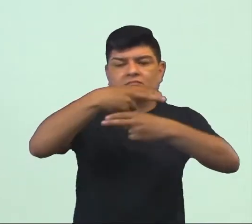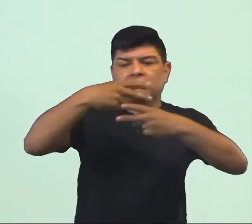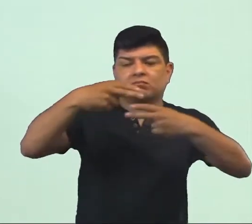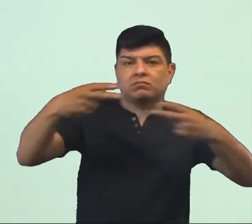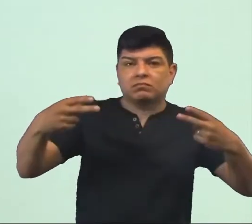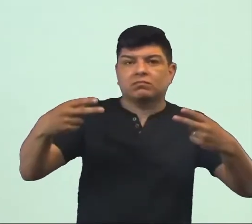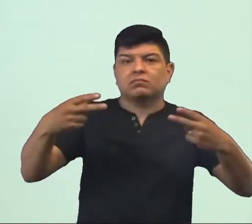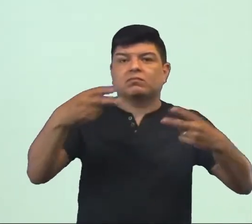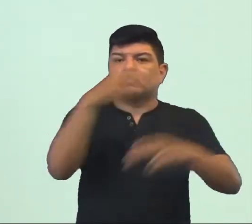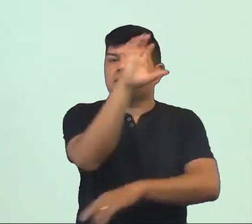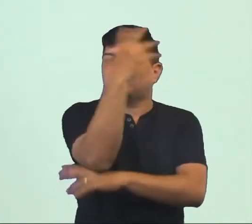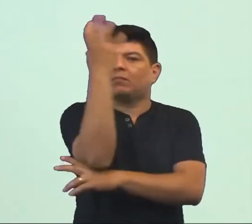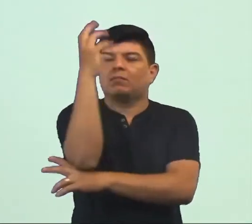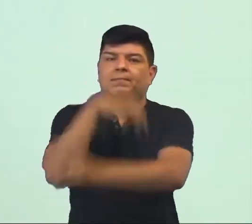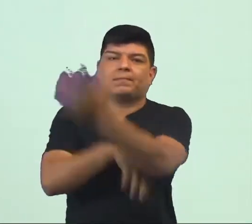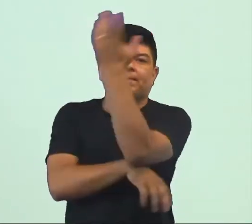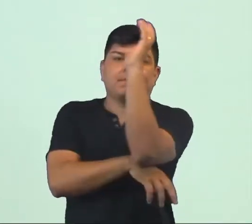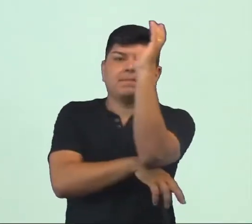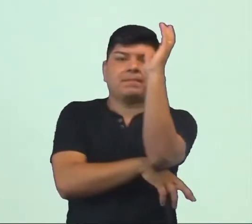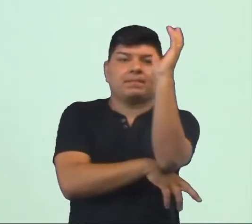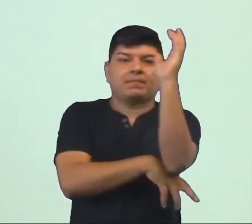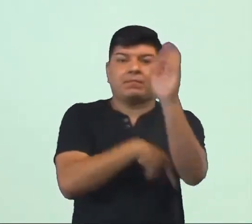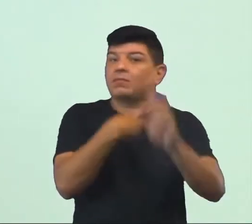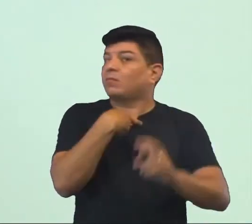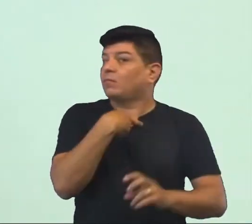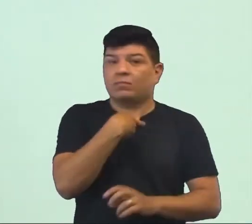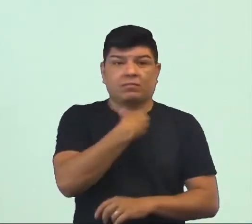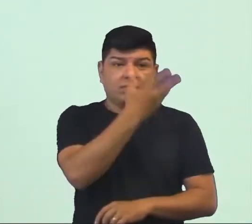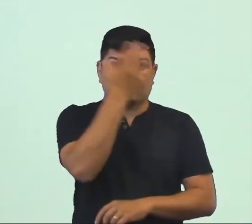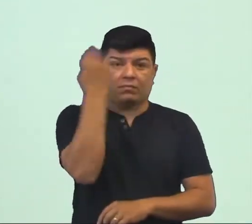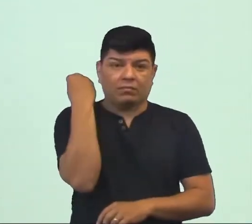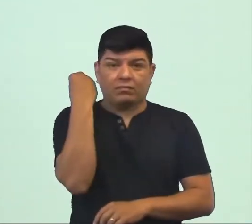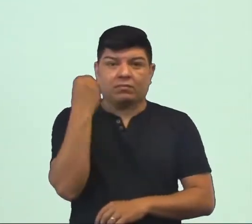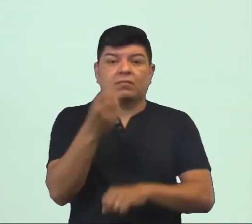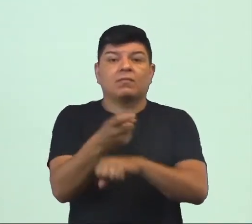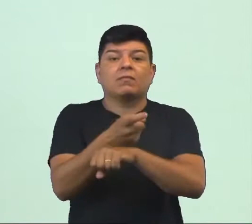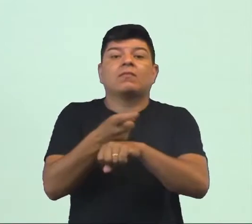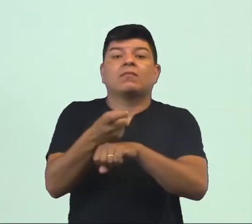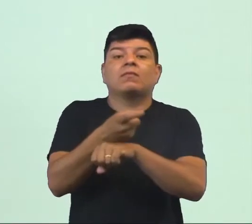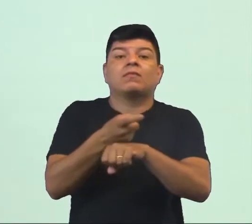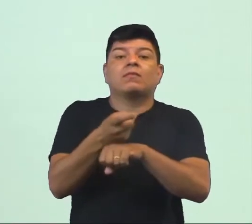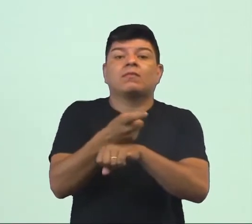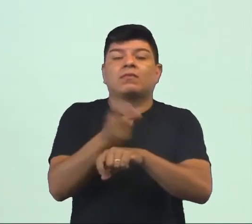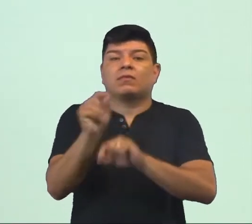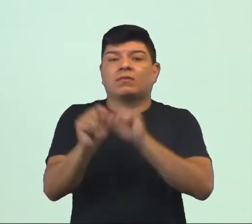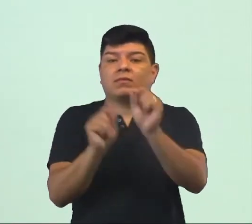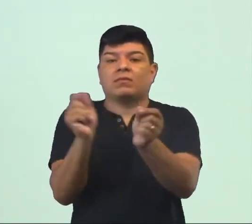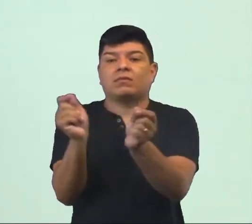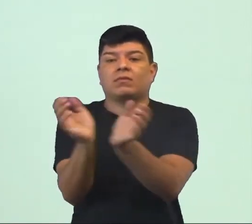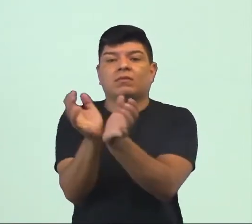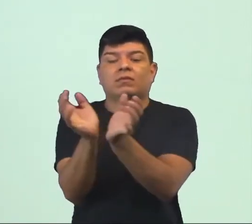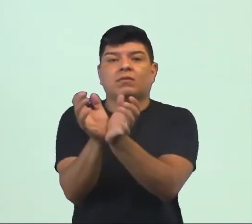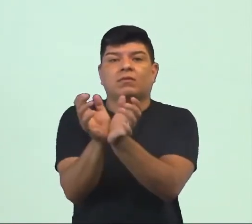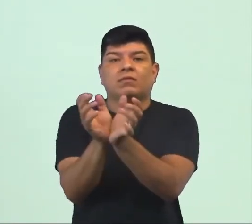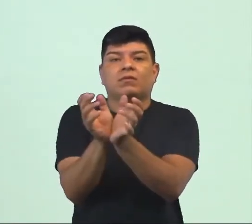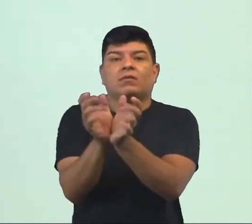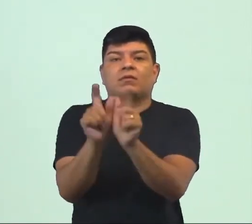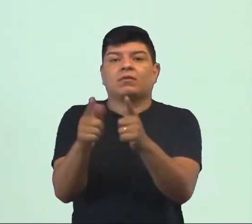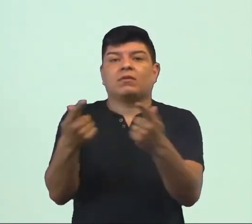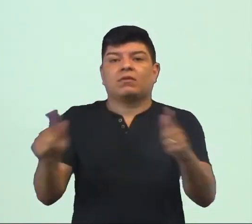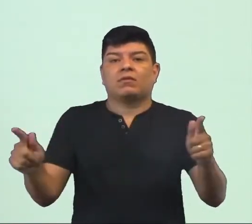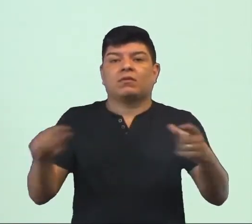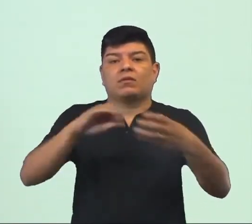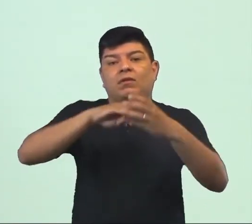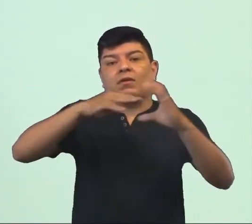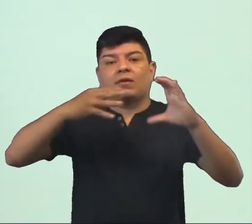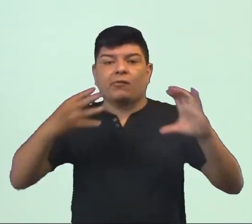objetos, os fenômenos da natureza, né, não podemos esquecer disso nunca. E o adjetivo é aquela classezinha gramatical que ela caracteriza,